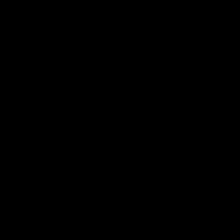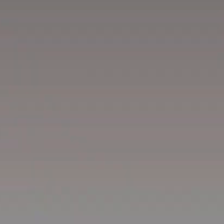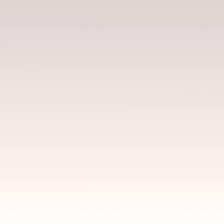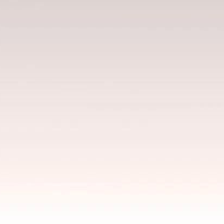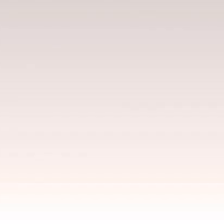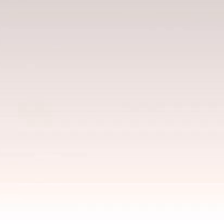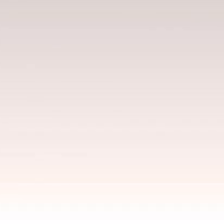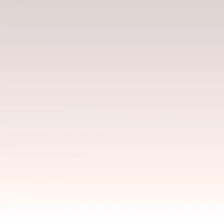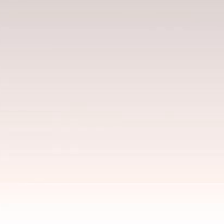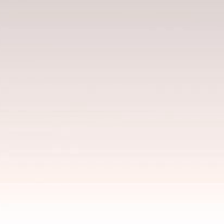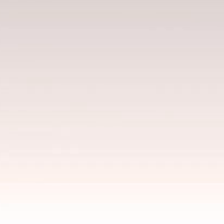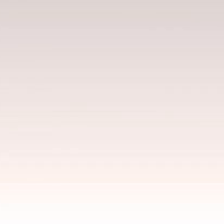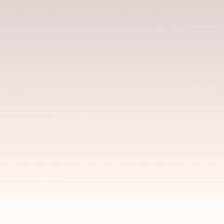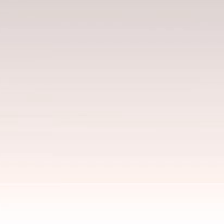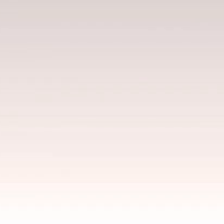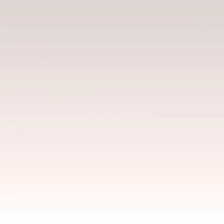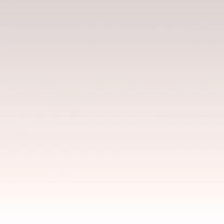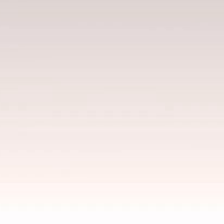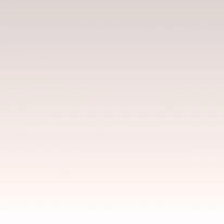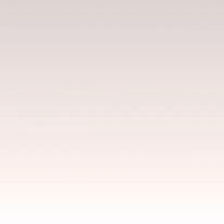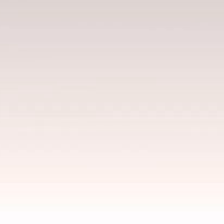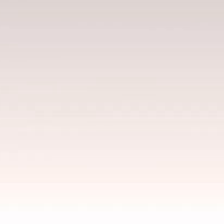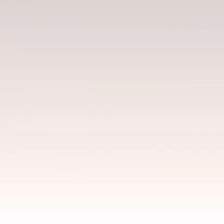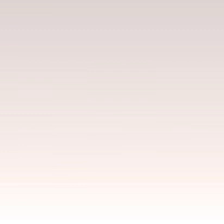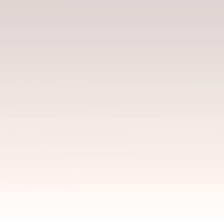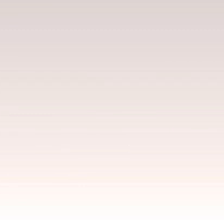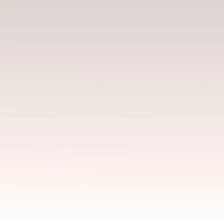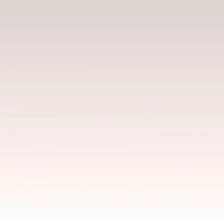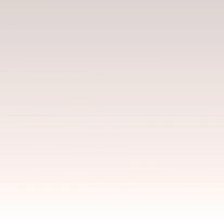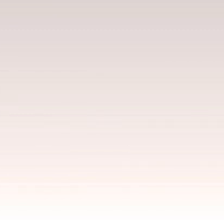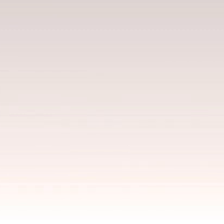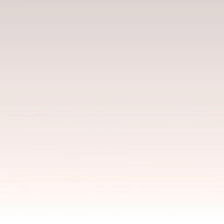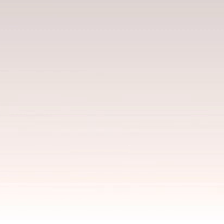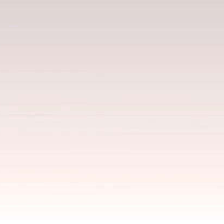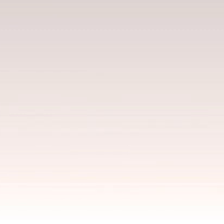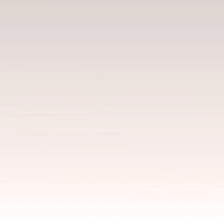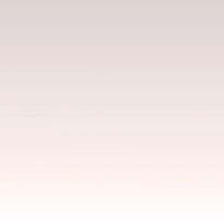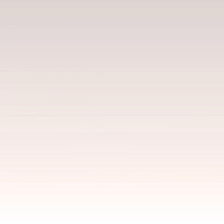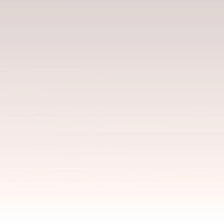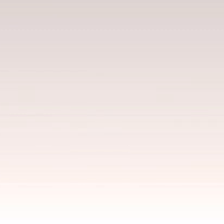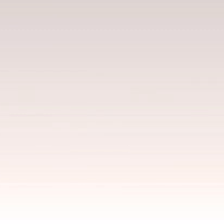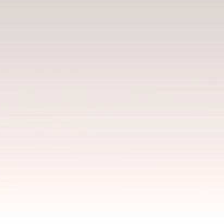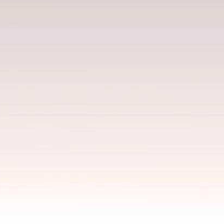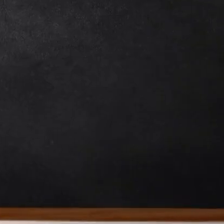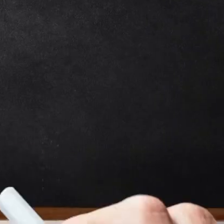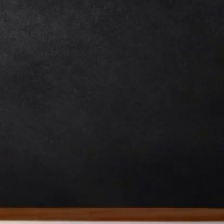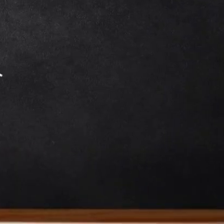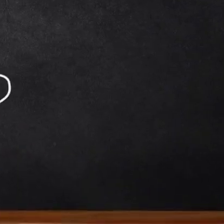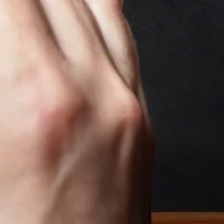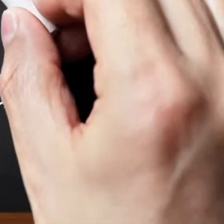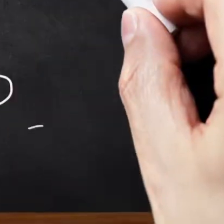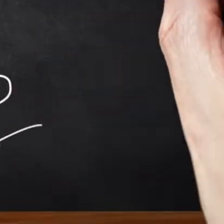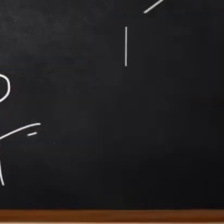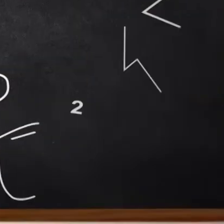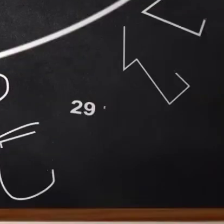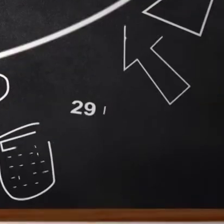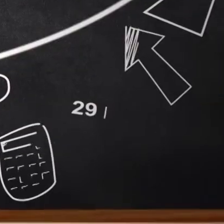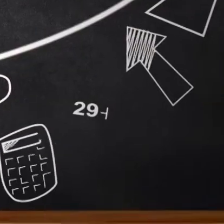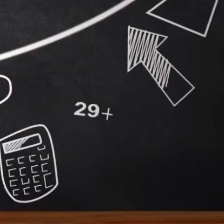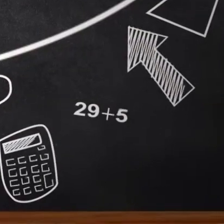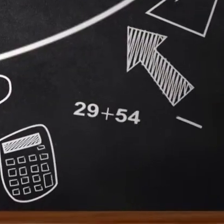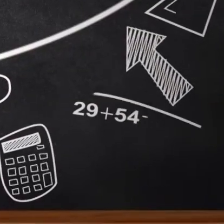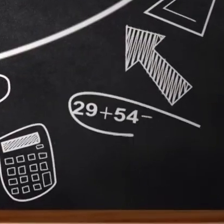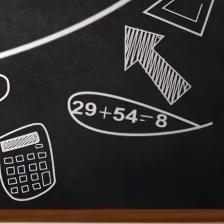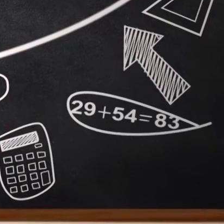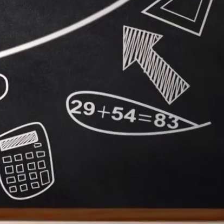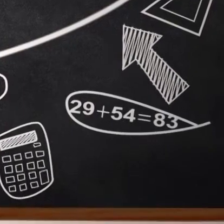maiores. Então é isso, espero que vocês tenham gostado da nossa aula de hoje. Não esqueçam de acessar nossa plataforma Edu, que lá vocês